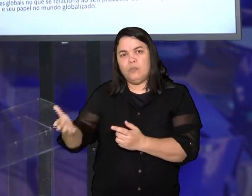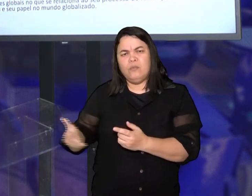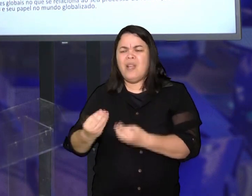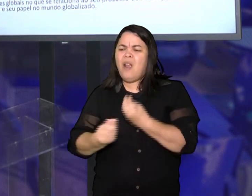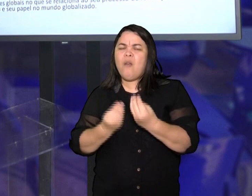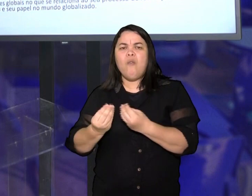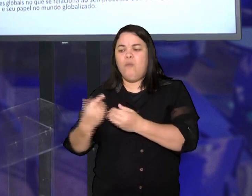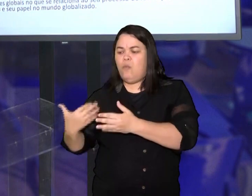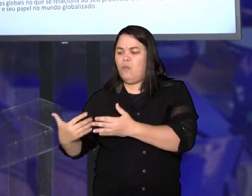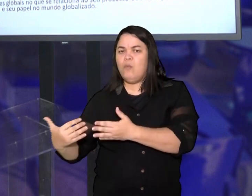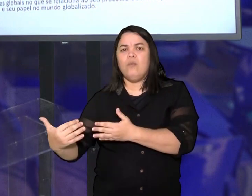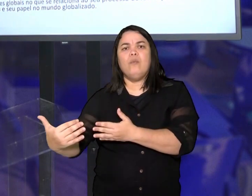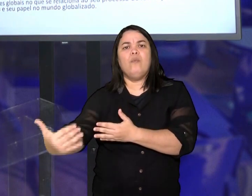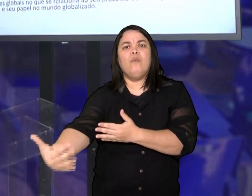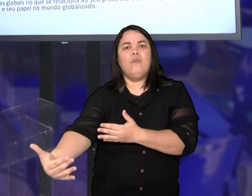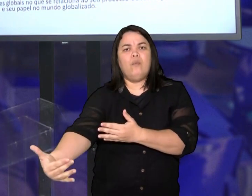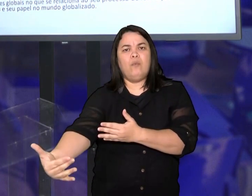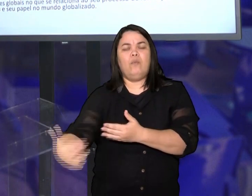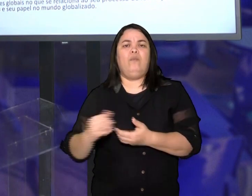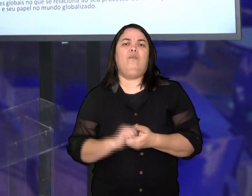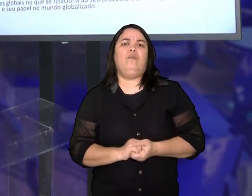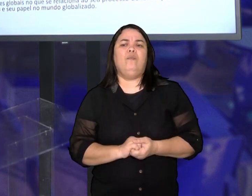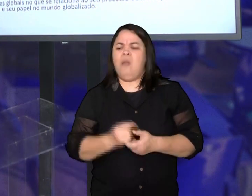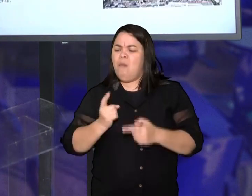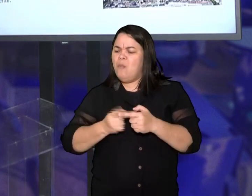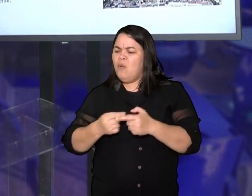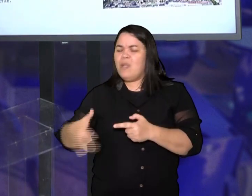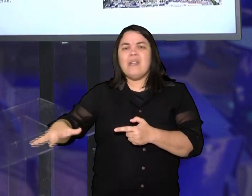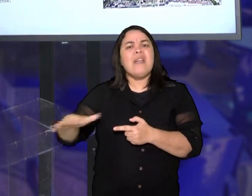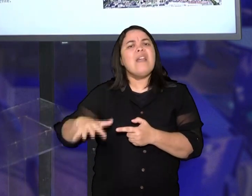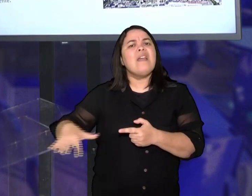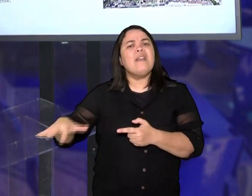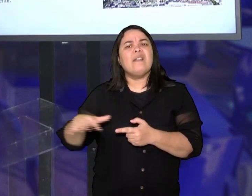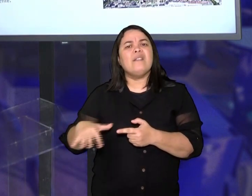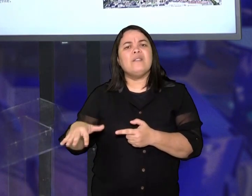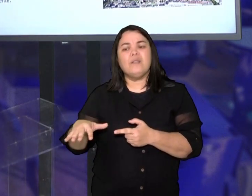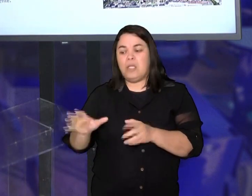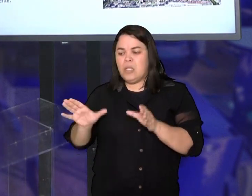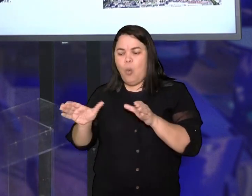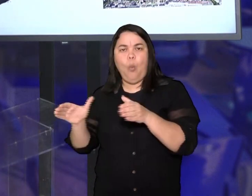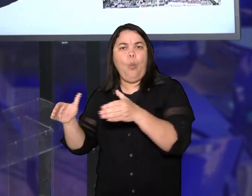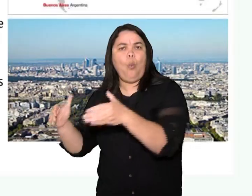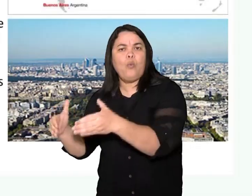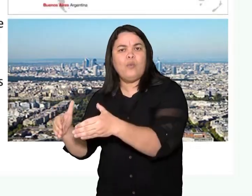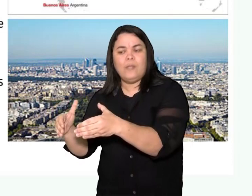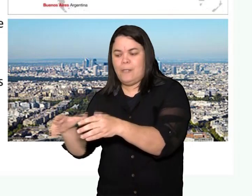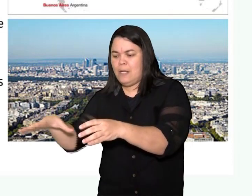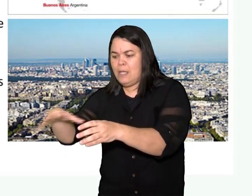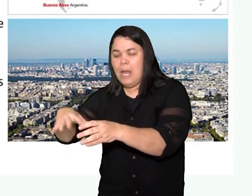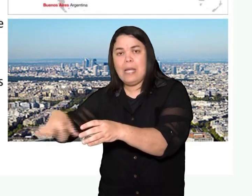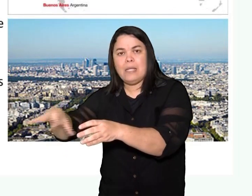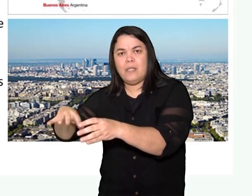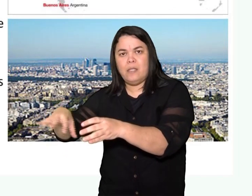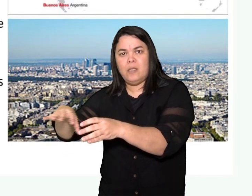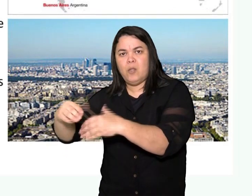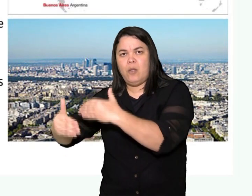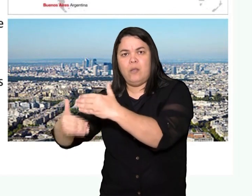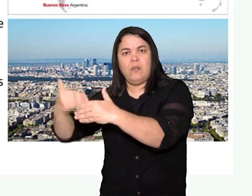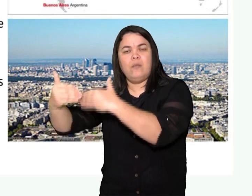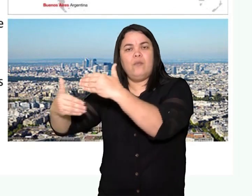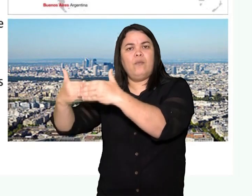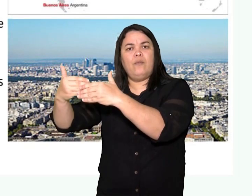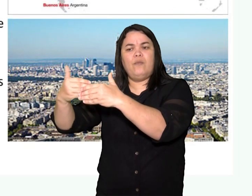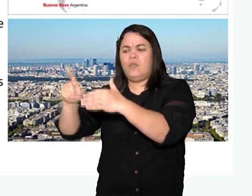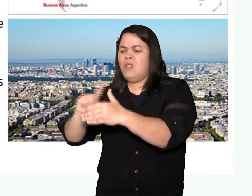da história? Porque, por exemplo, essas cidades globais, elas vão estar concentradas principalmente no mundo desenvolvido